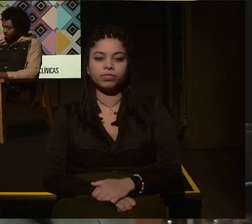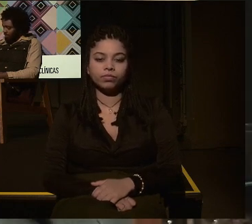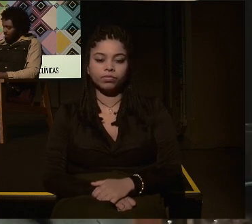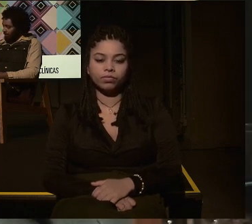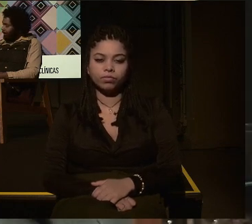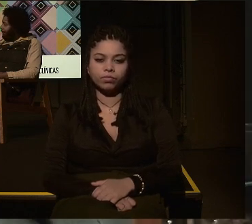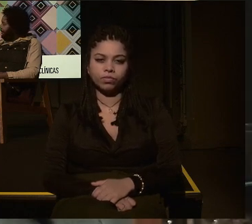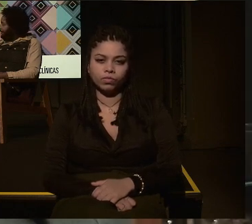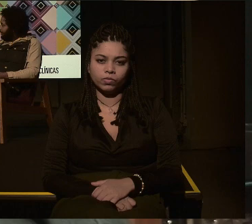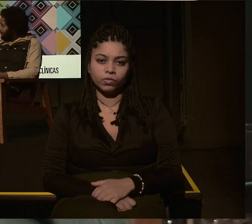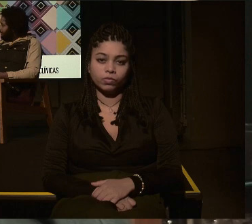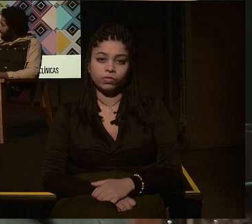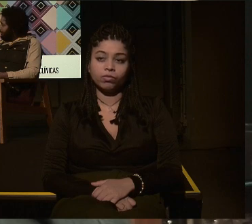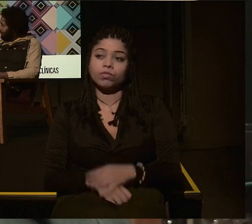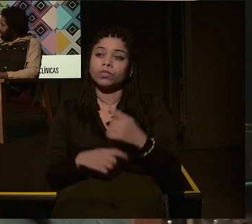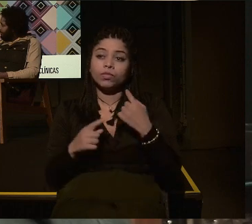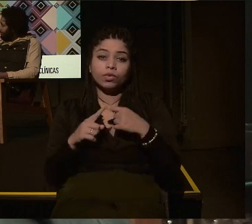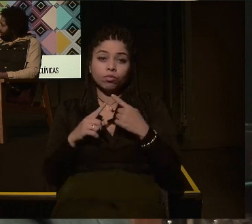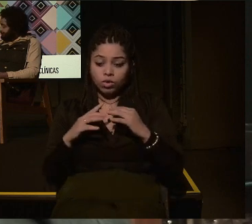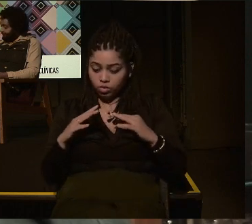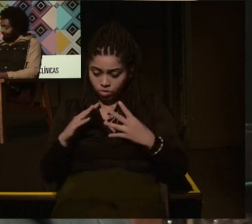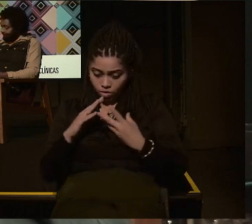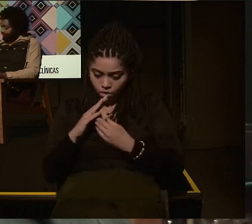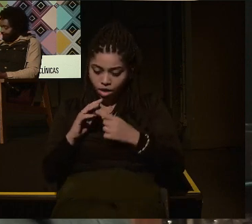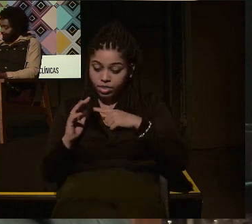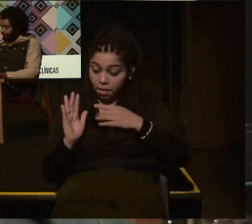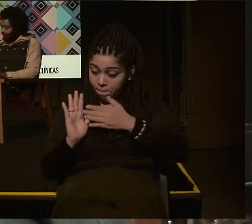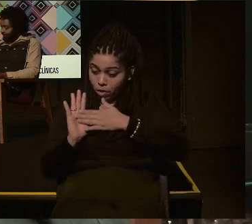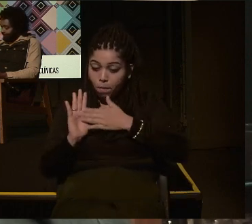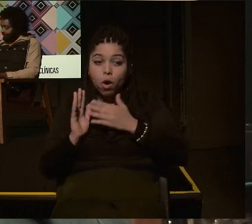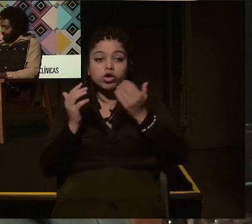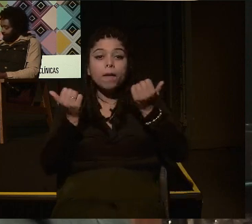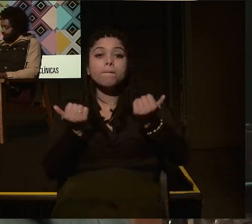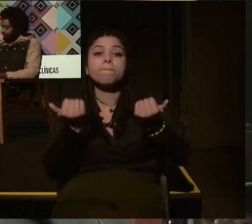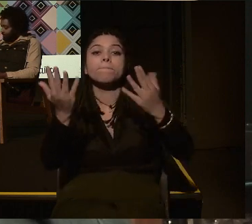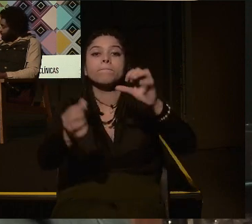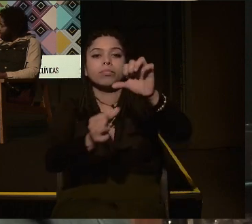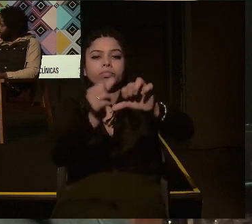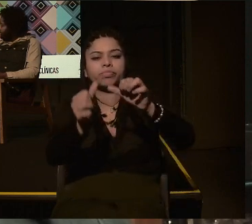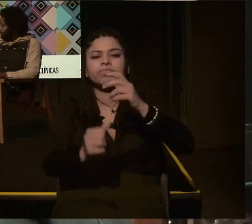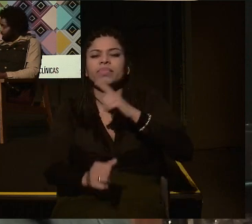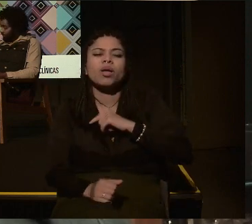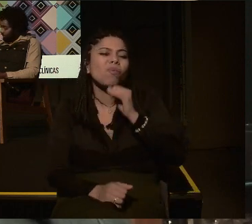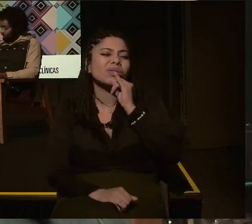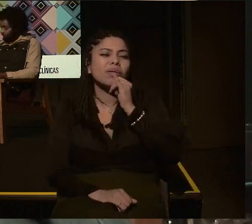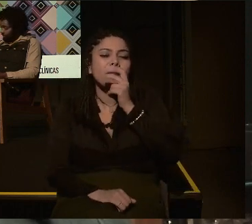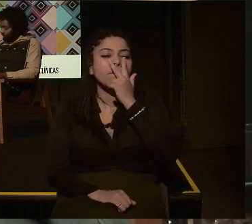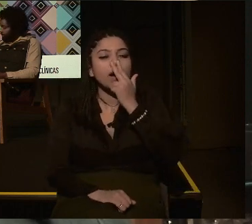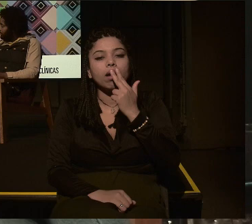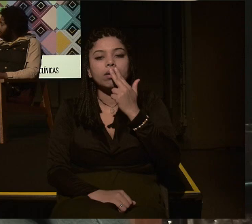proposto para fora. Veja, dá um exemplo que pode parecer caricato, mas não é.